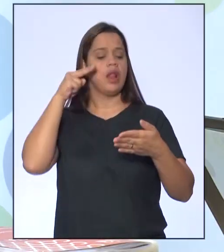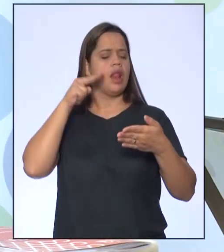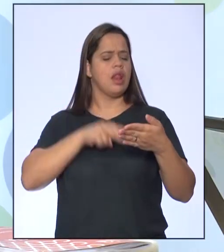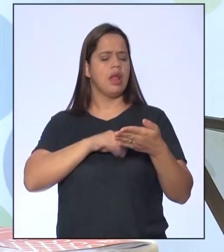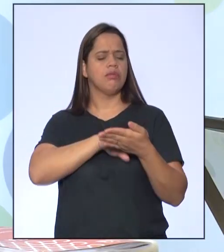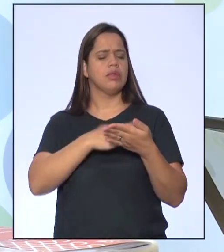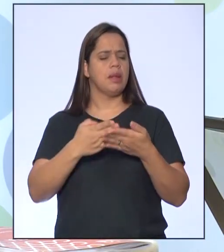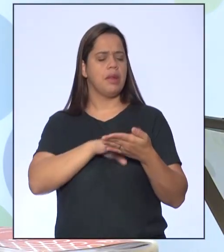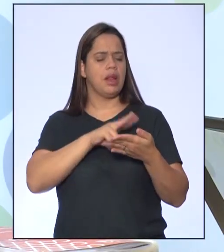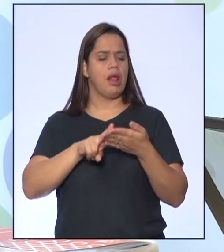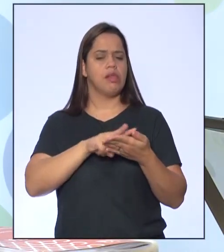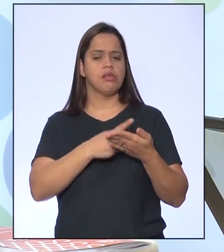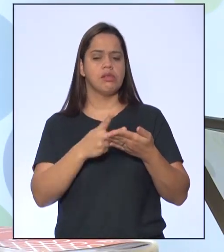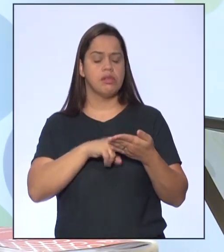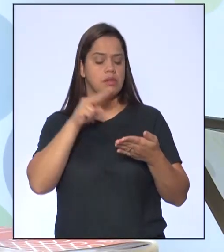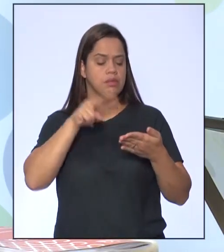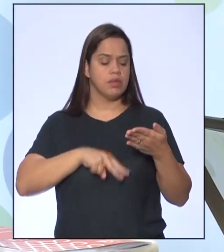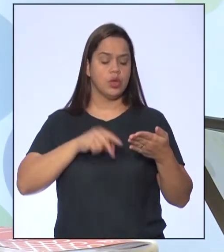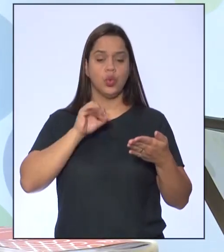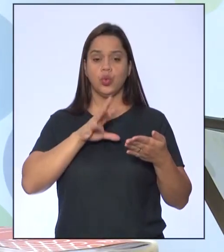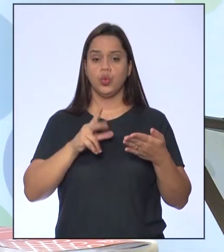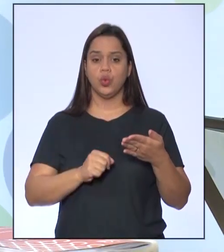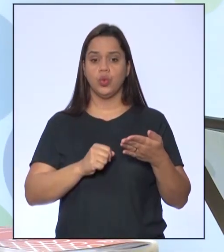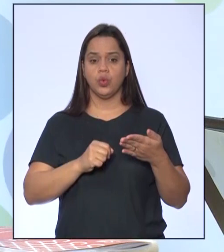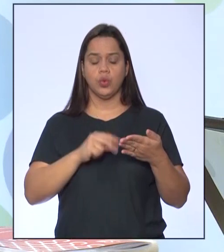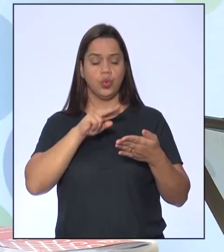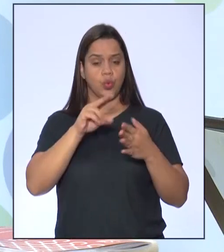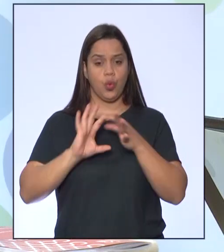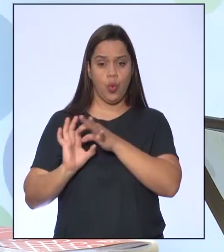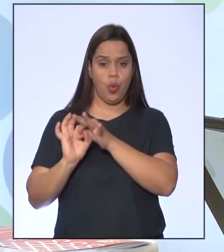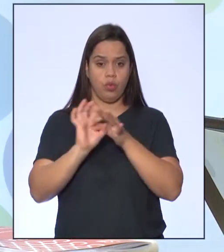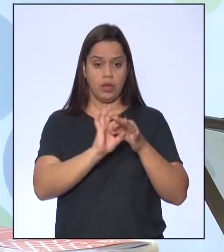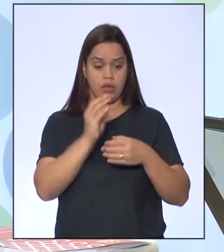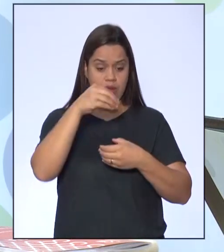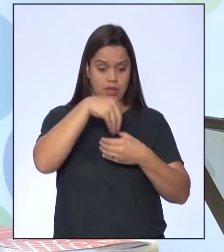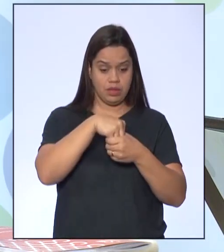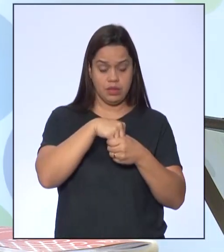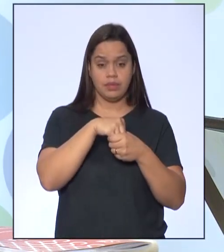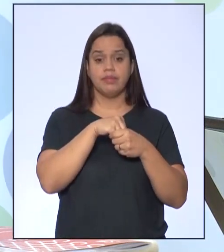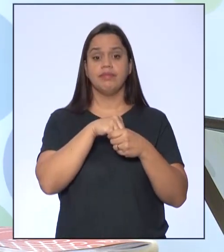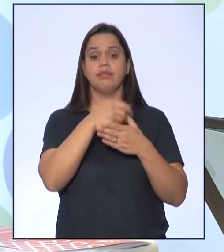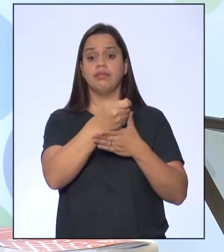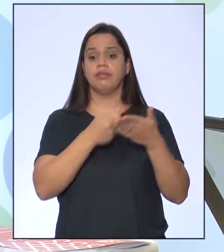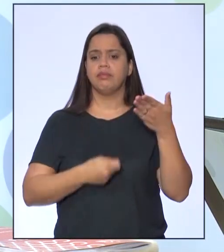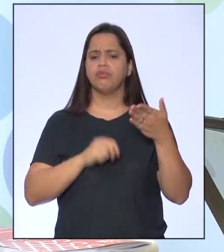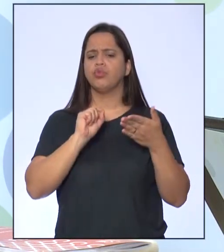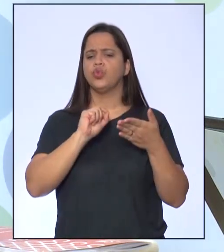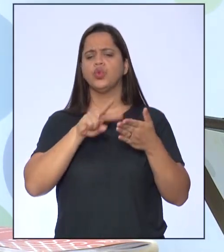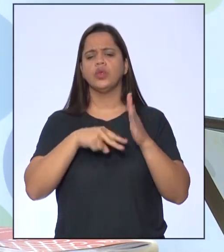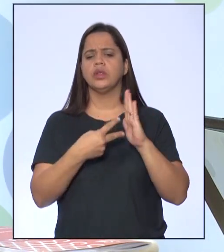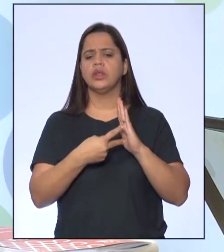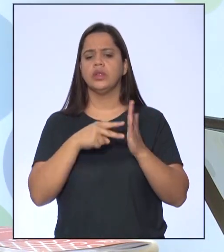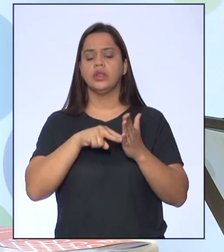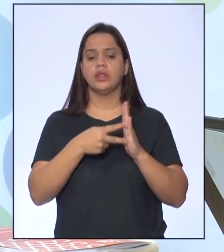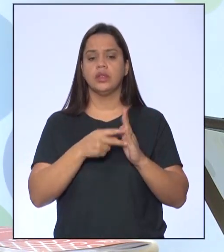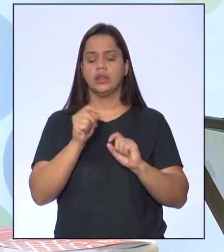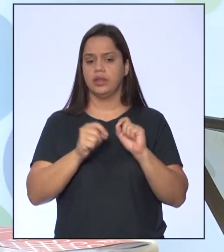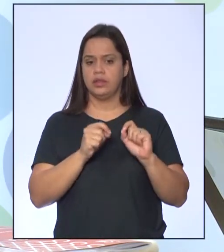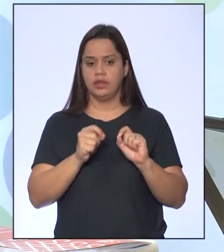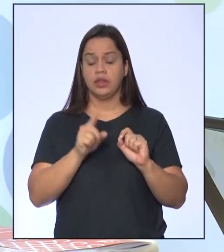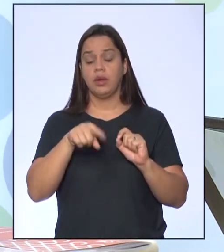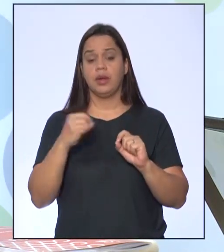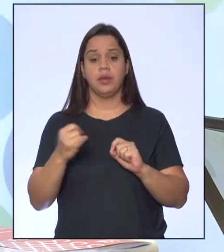a fábula, certo? Ele tem que interpretar todo aquele contexto, tudo que está ali, tudo que ela quer dizer. Então, isso é